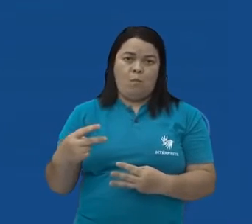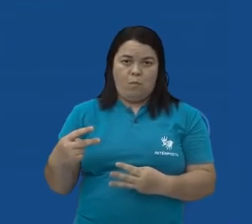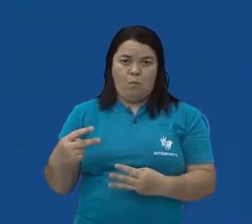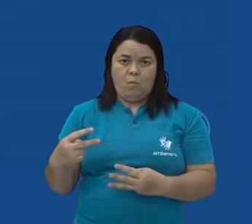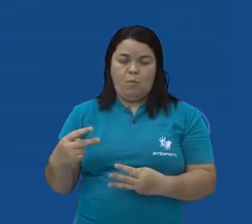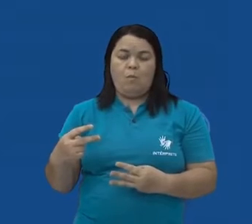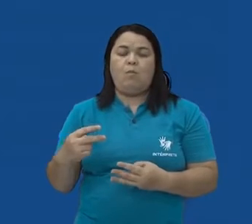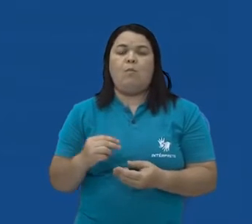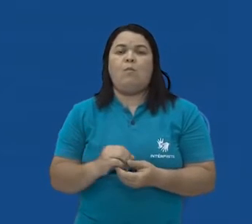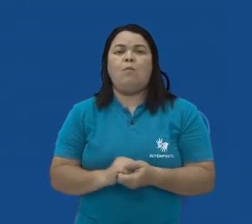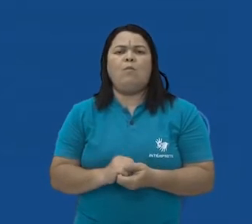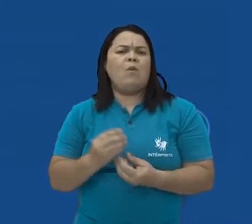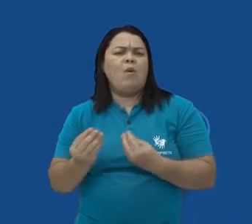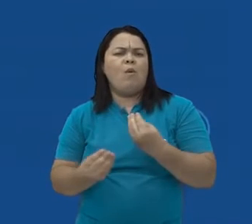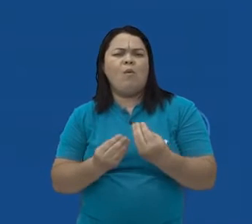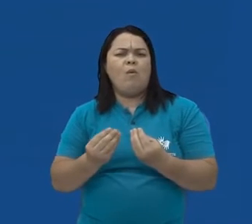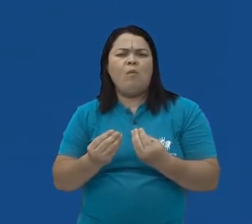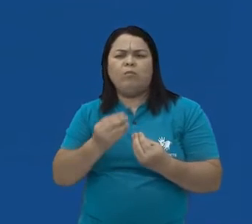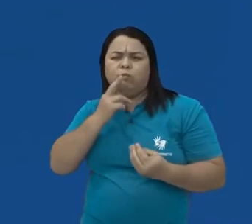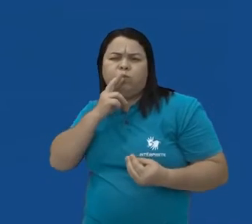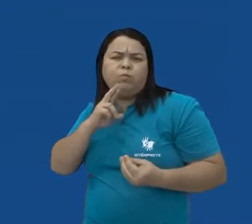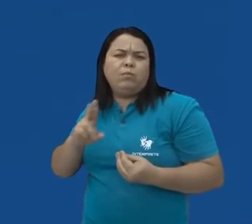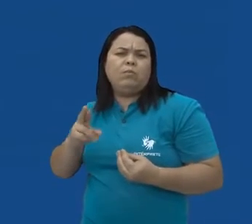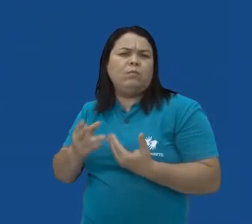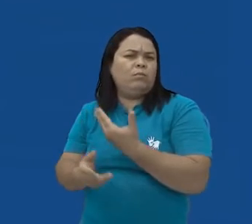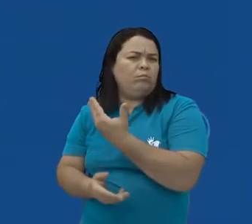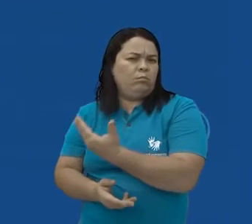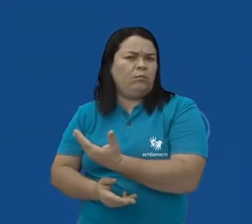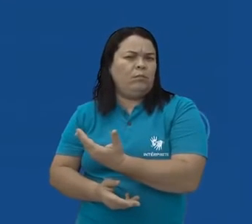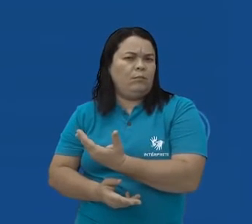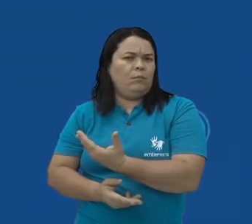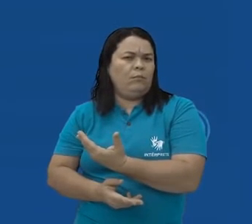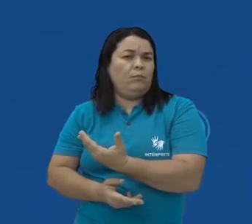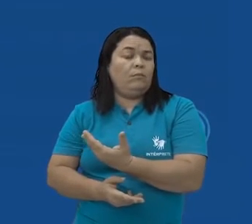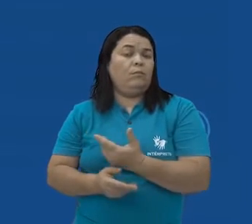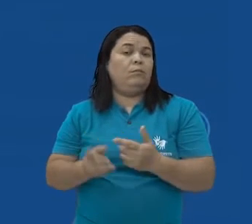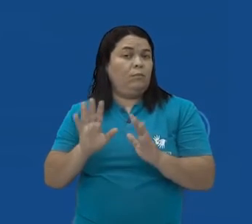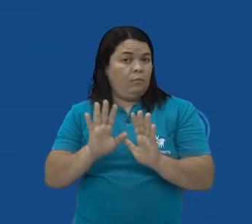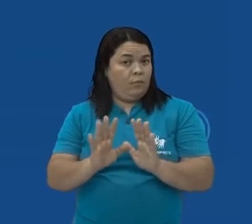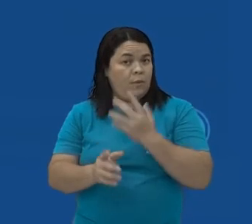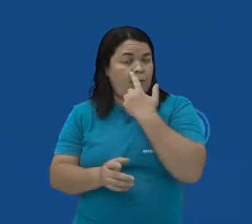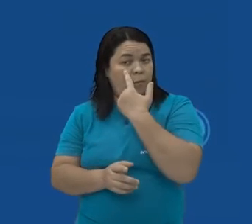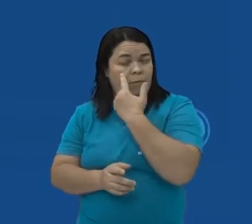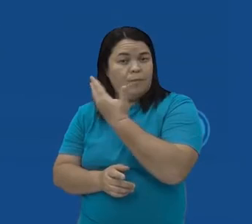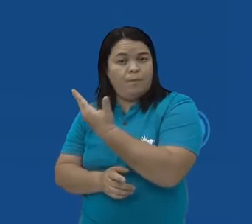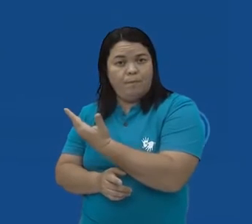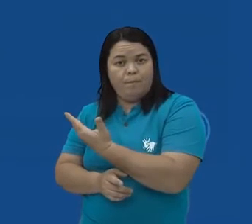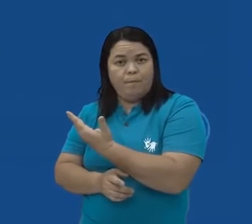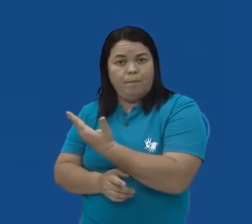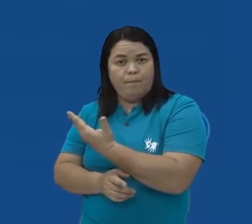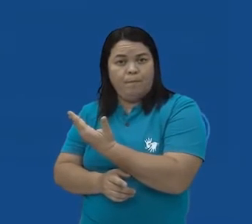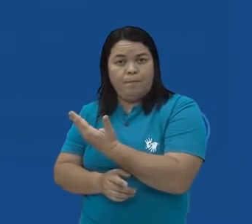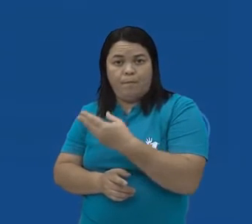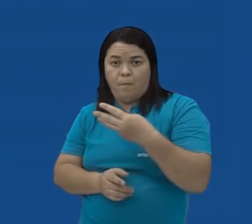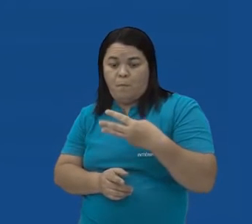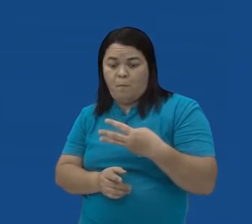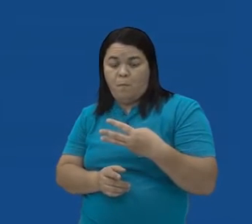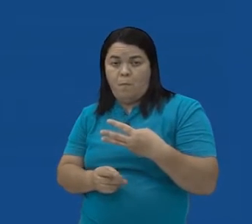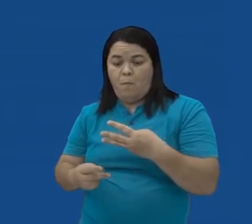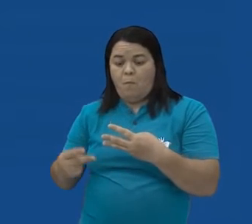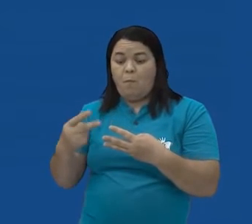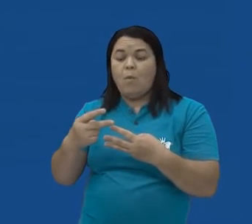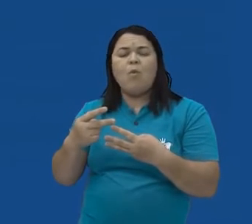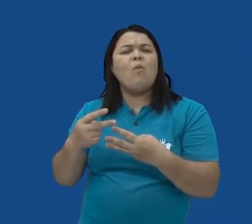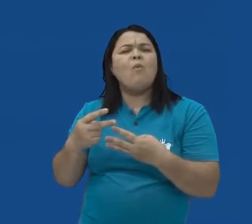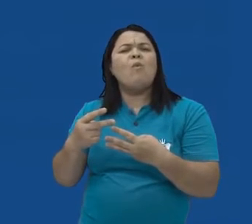E como é que a gente chega nesses dois resultados? Justamente porque, repare aqui do lado, 3 ao cubo é